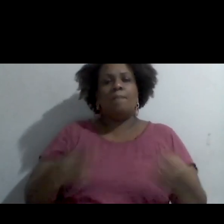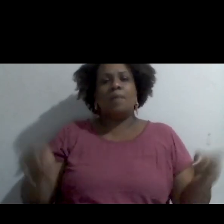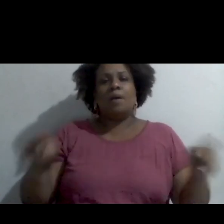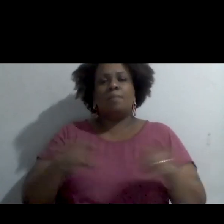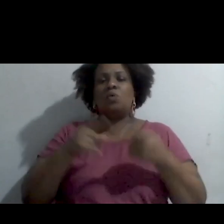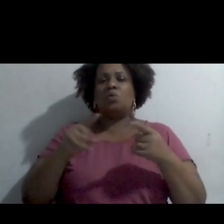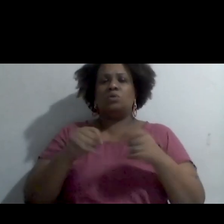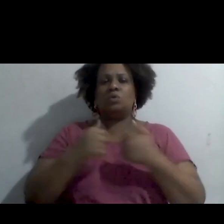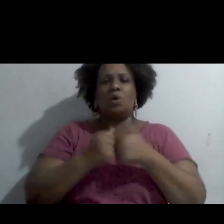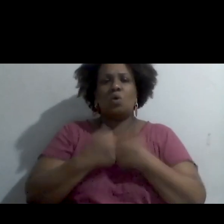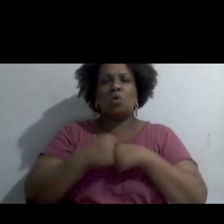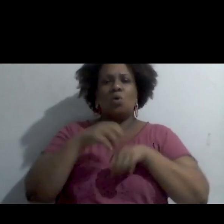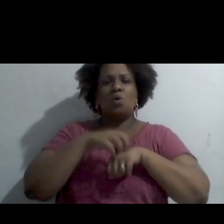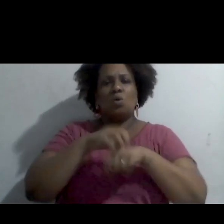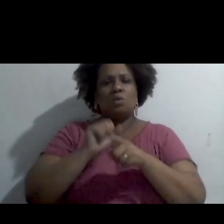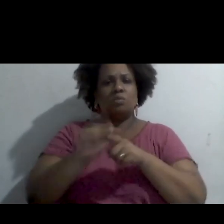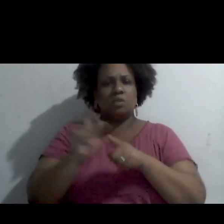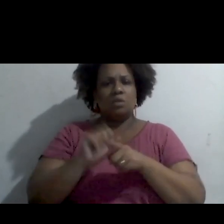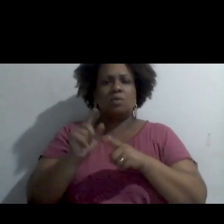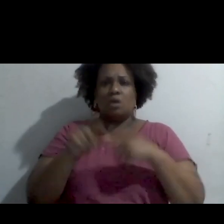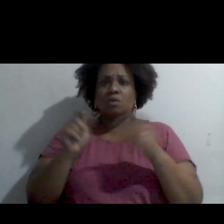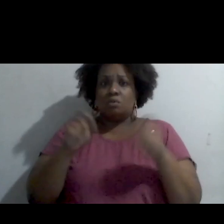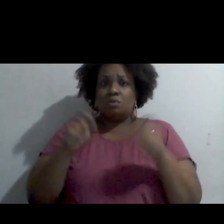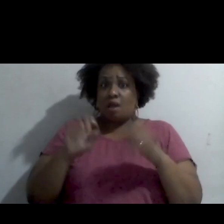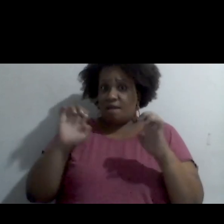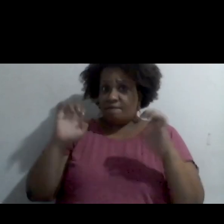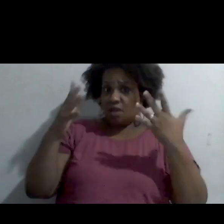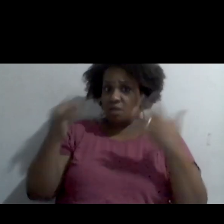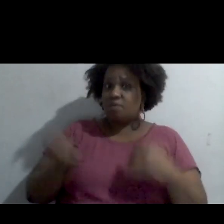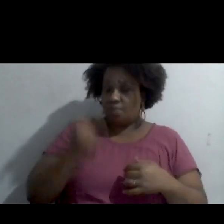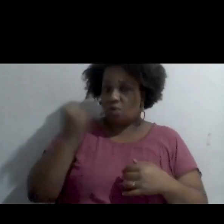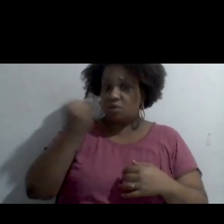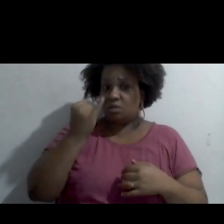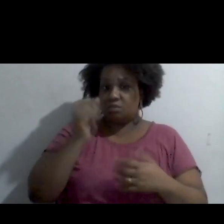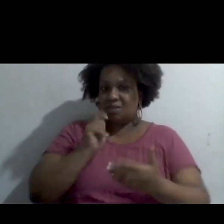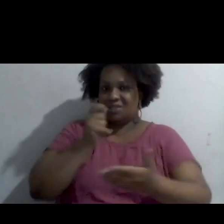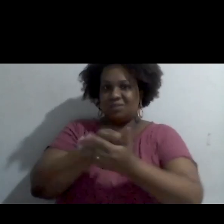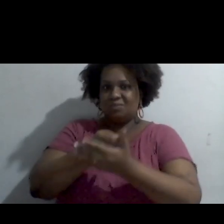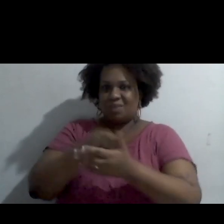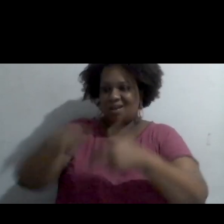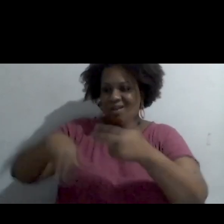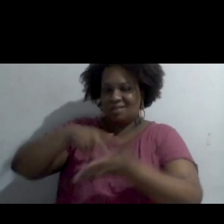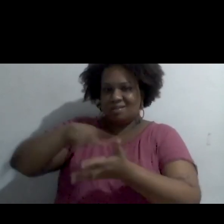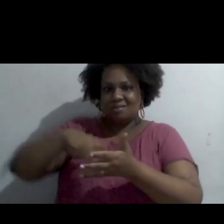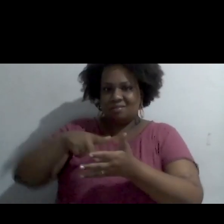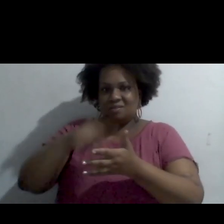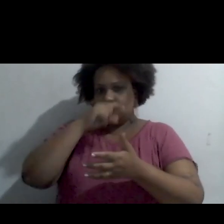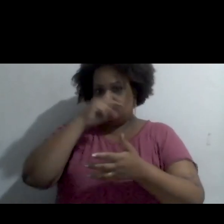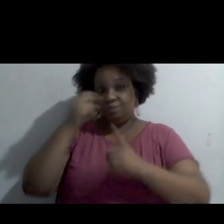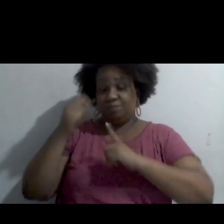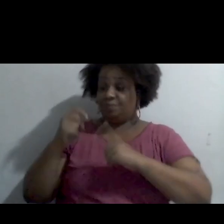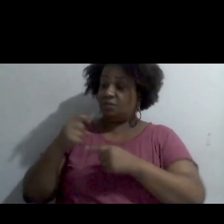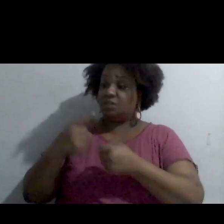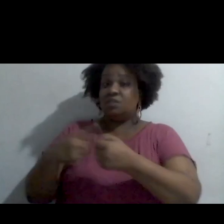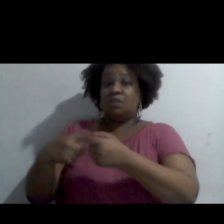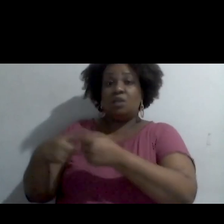ônibus, enfim. Então, os eventos são importantes? São, mas eles não pagam os cachês das quadrilhas. As quadrilhas vêm do interior,